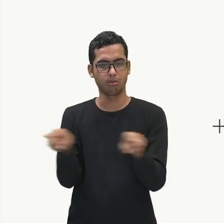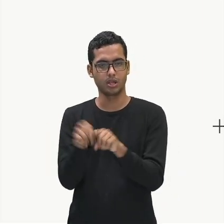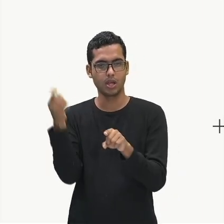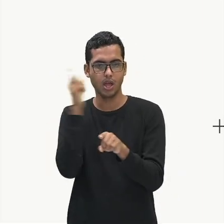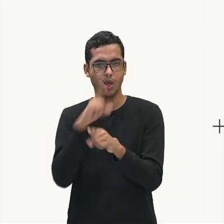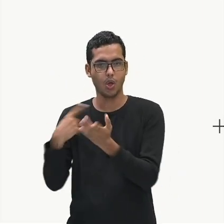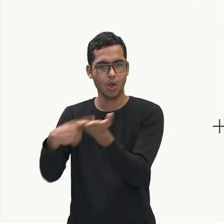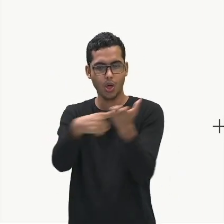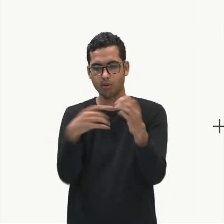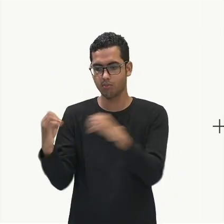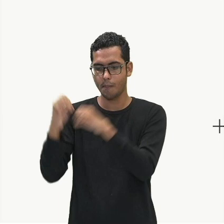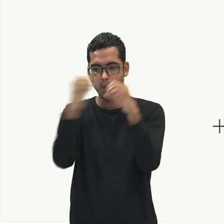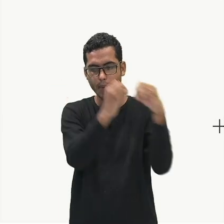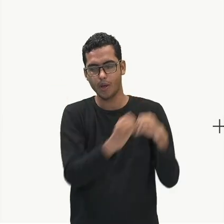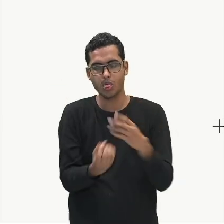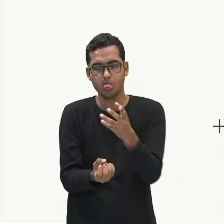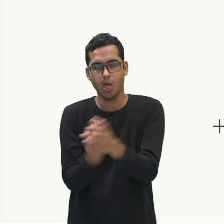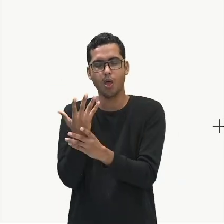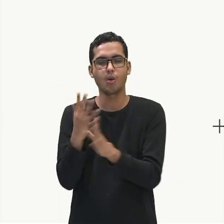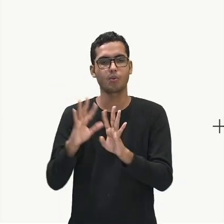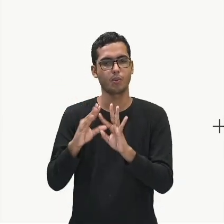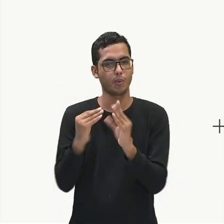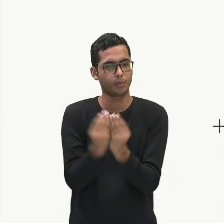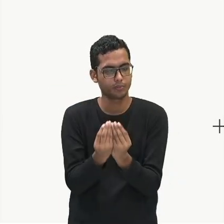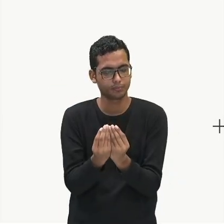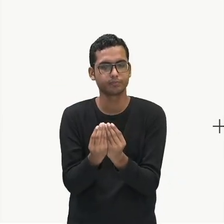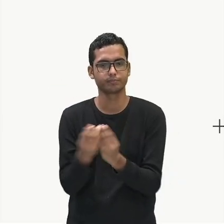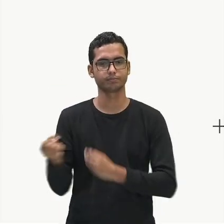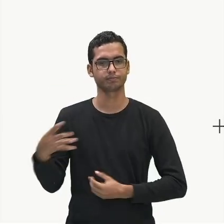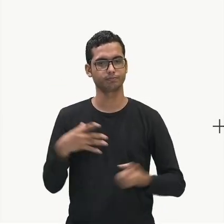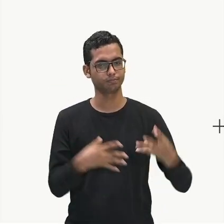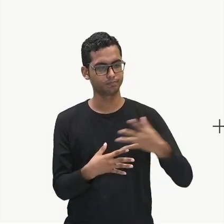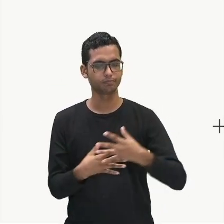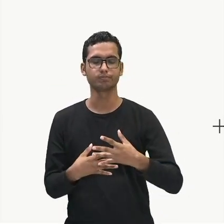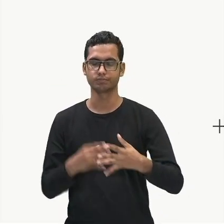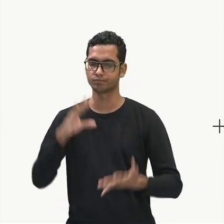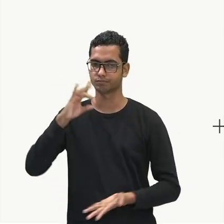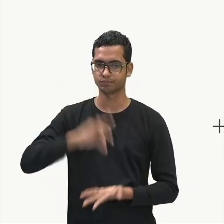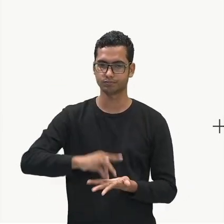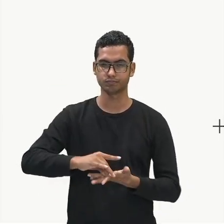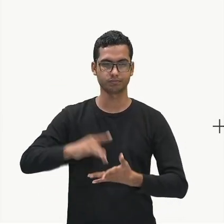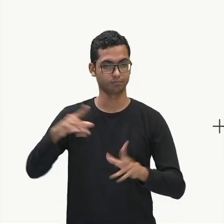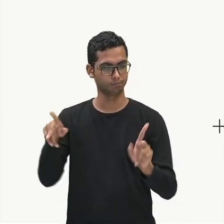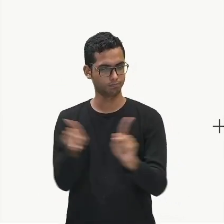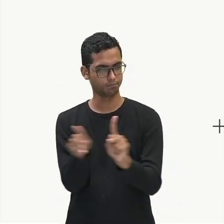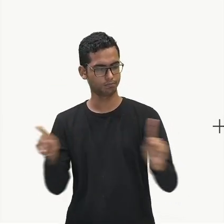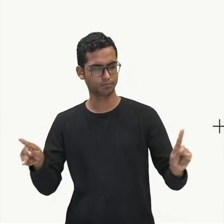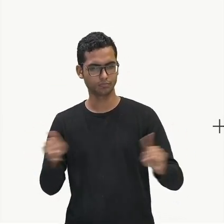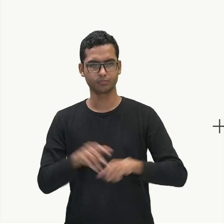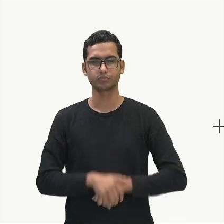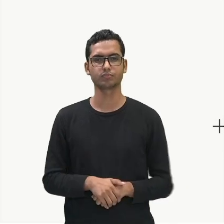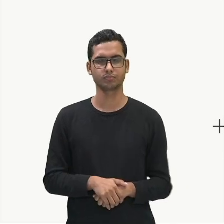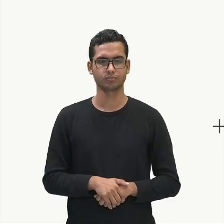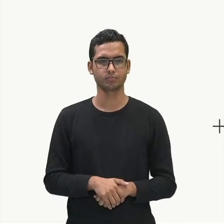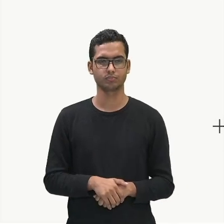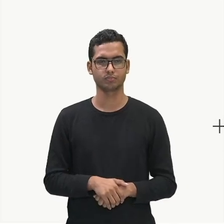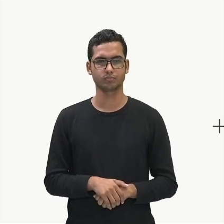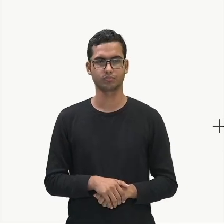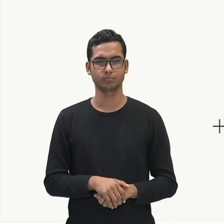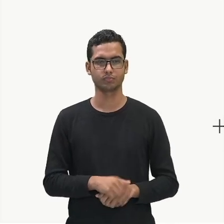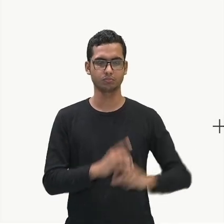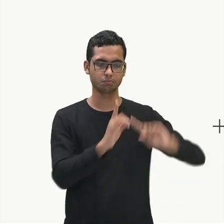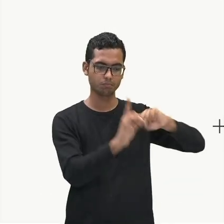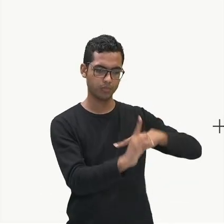vai resultar na formação de quê? De novas moléculas, né? Dos produtos. Então, quanto maior o número